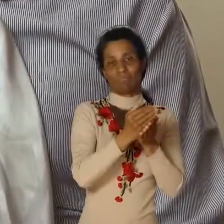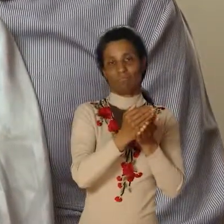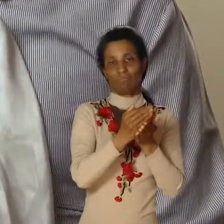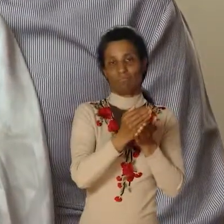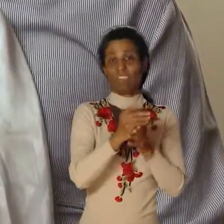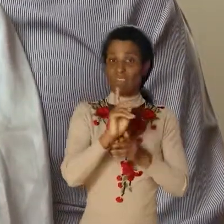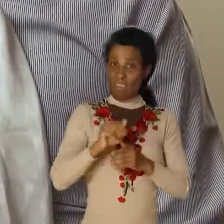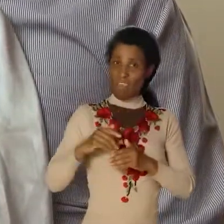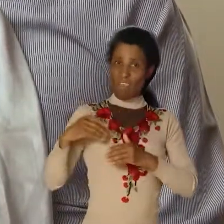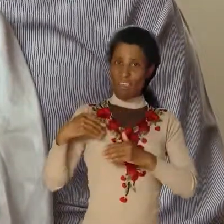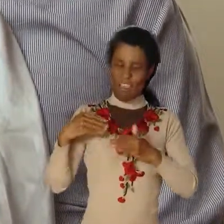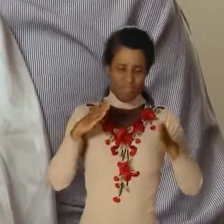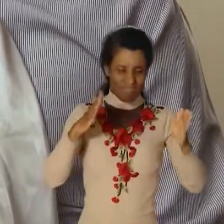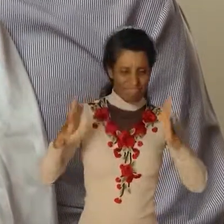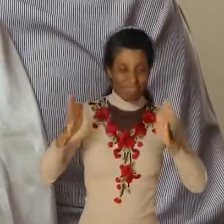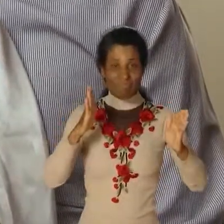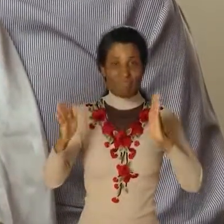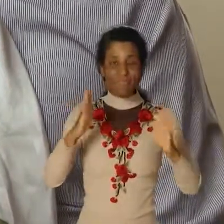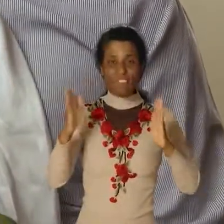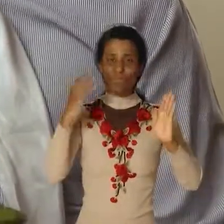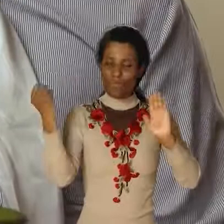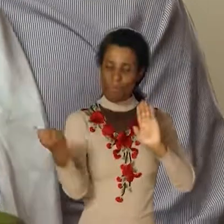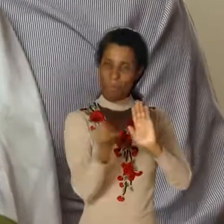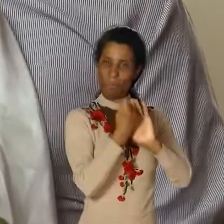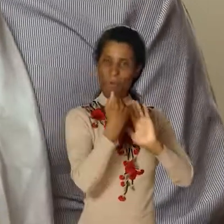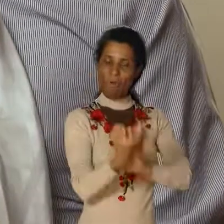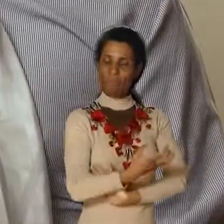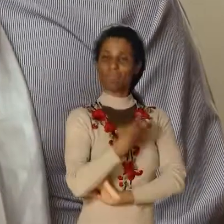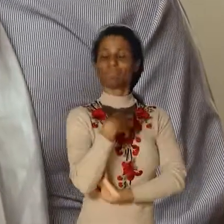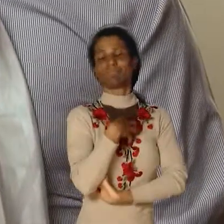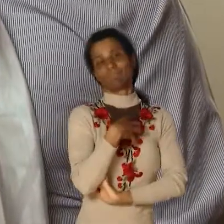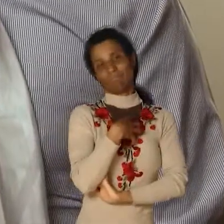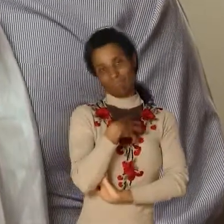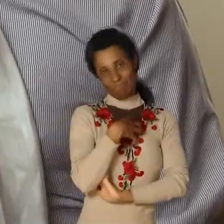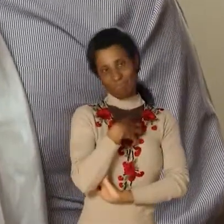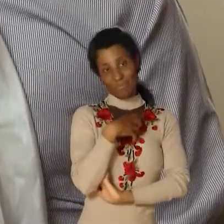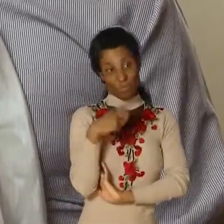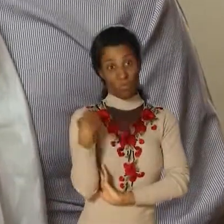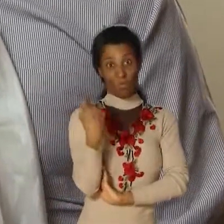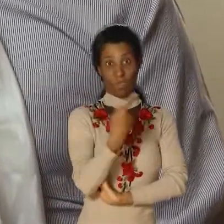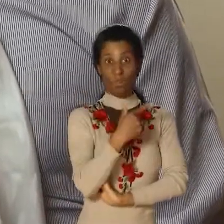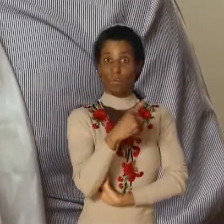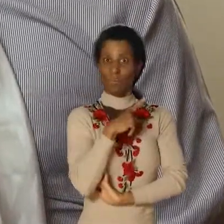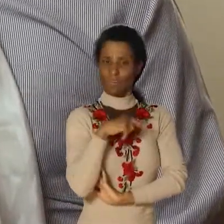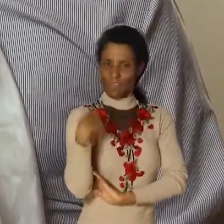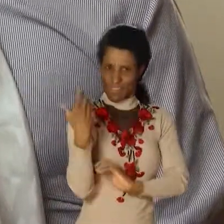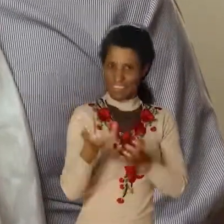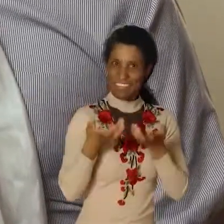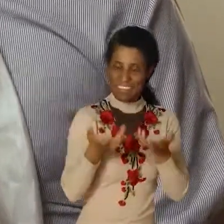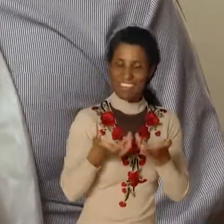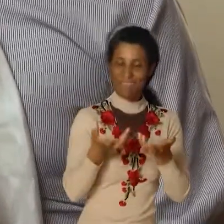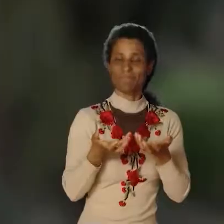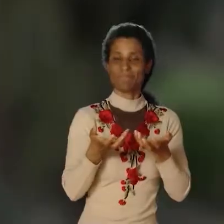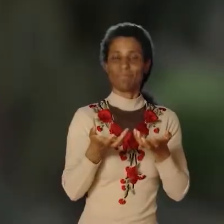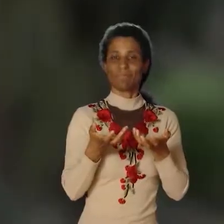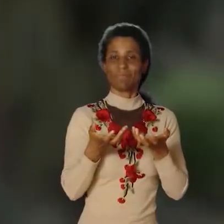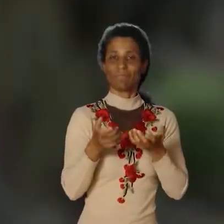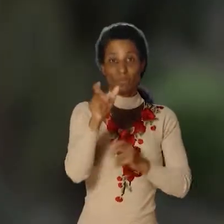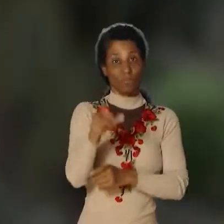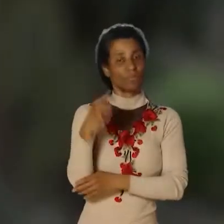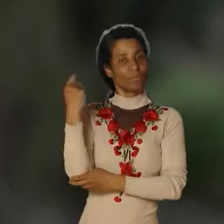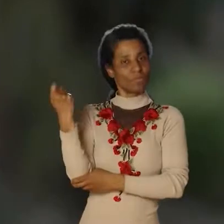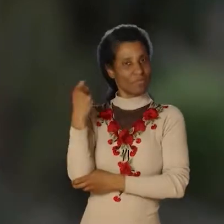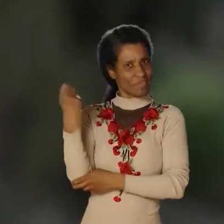que marcam o nosso sentimento e a nossa clareza pelo que nós somos, pelo que nós queremos. É. Na